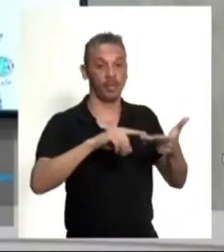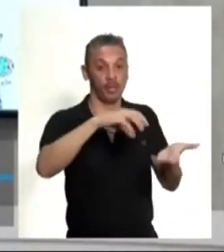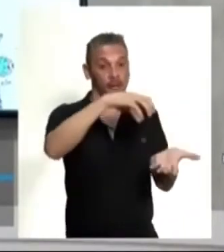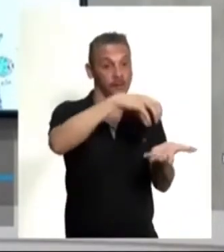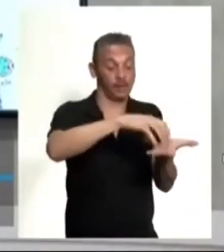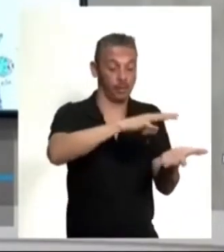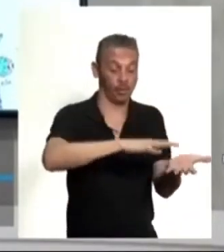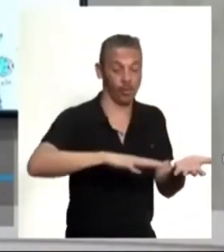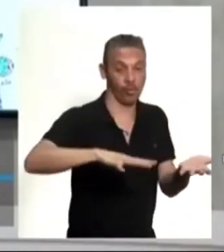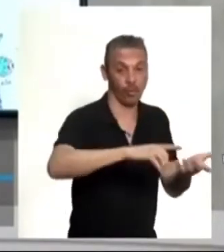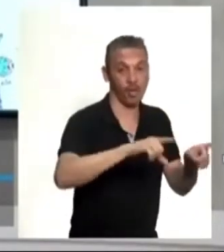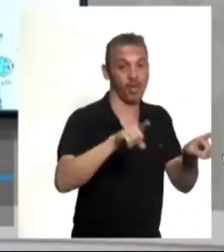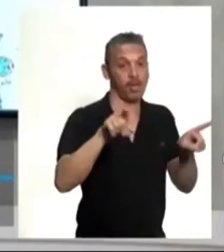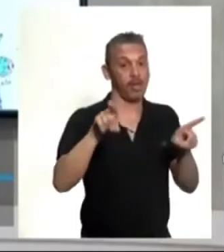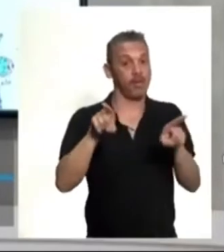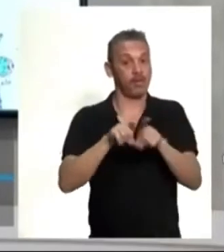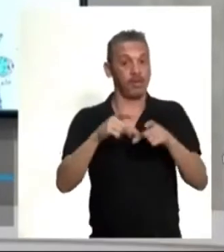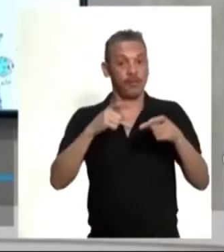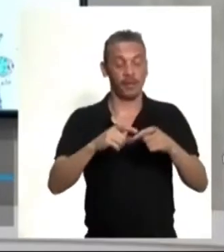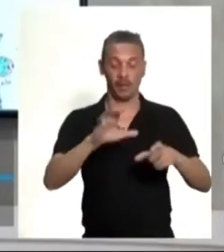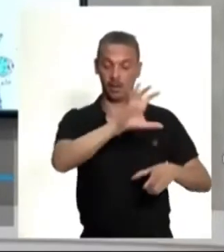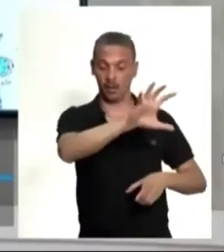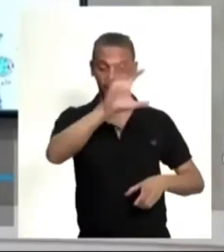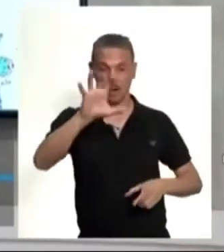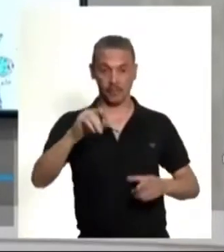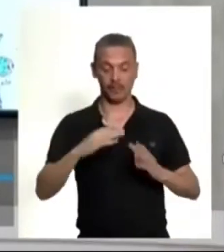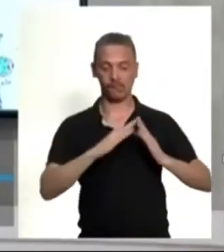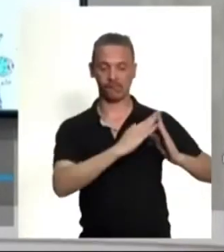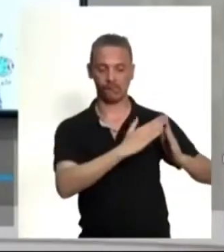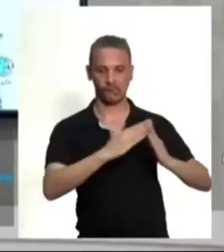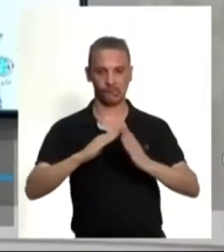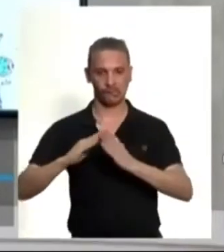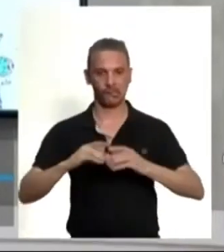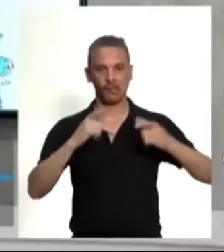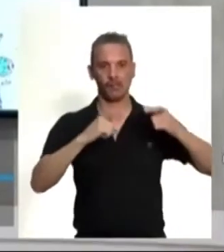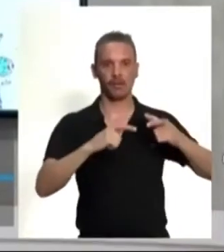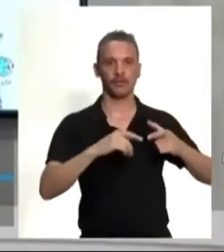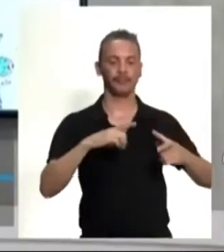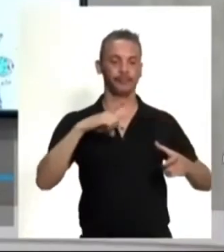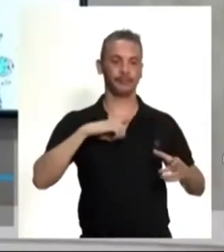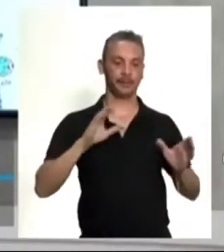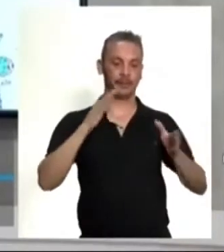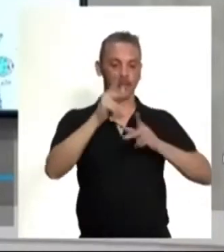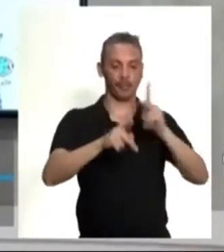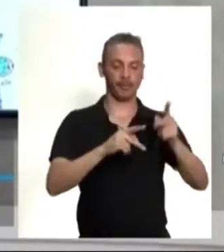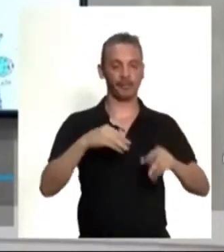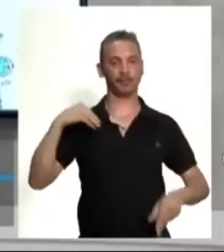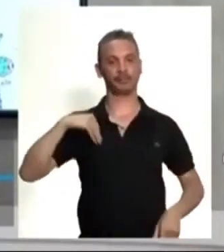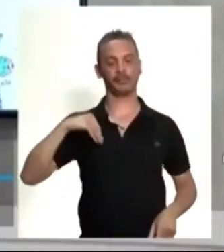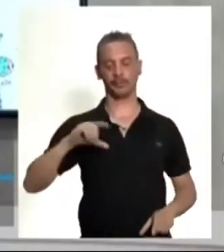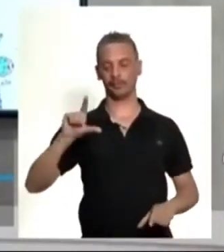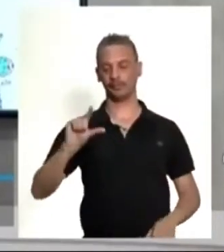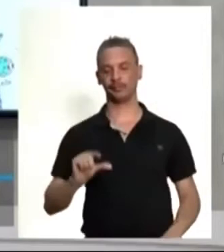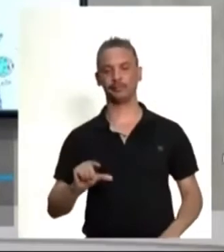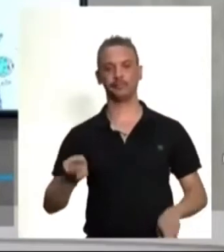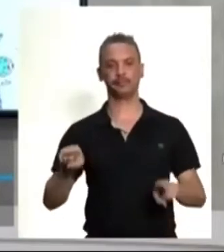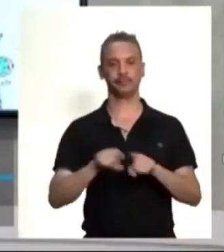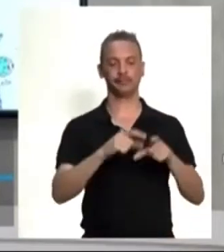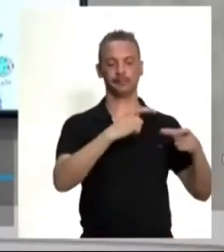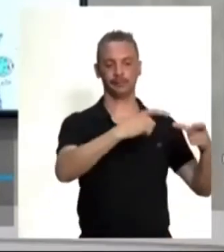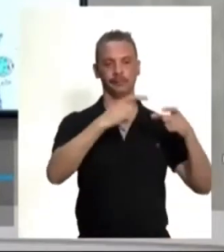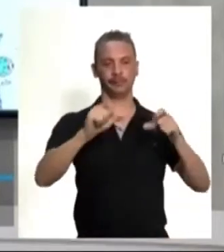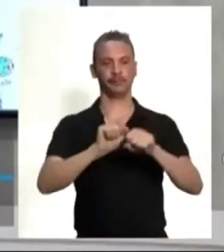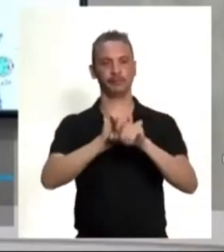dinâmicos e a constituição de uma região periférica concentradora de população de baixa renda. Isso fica muito claro